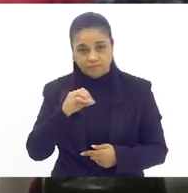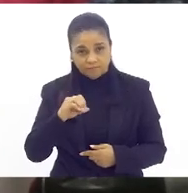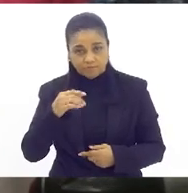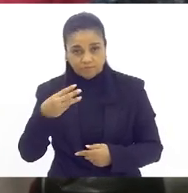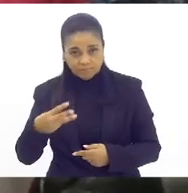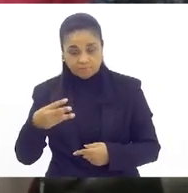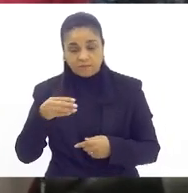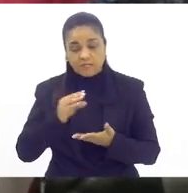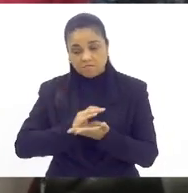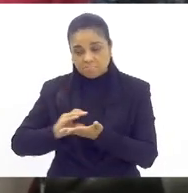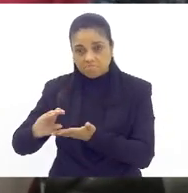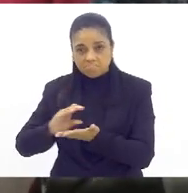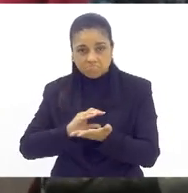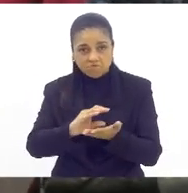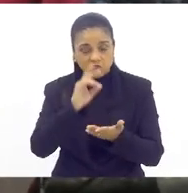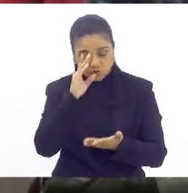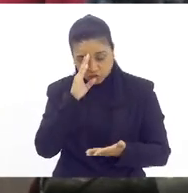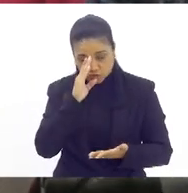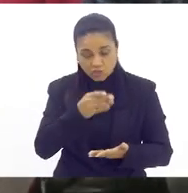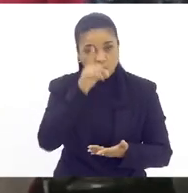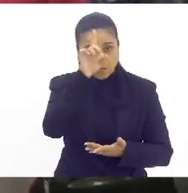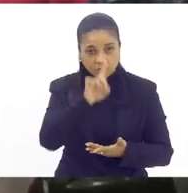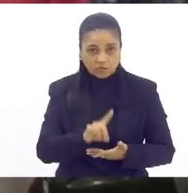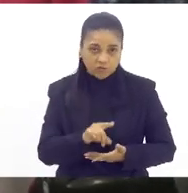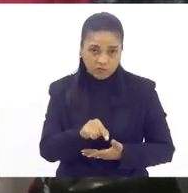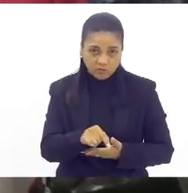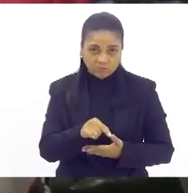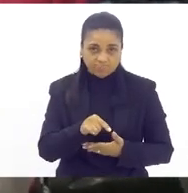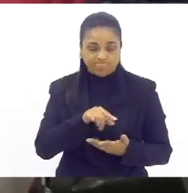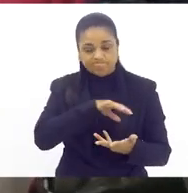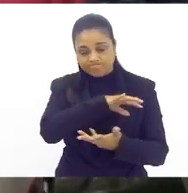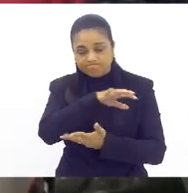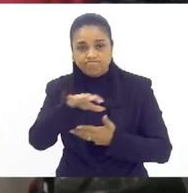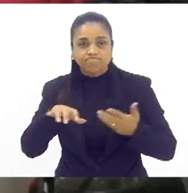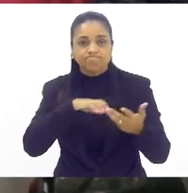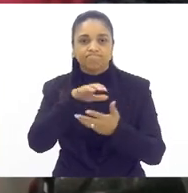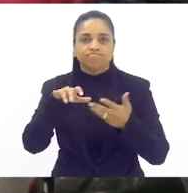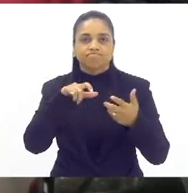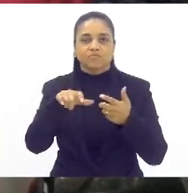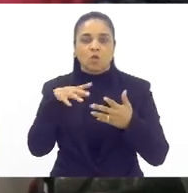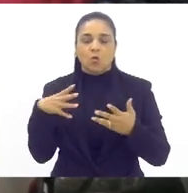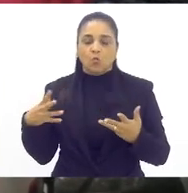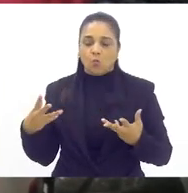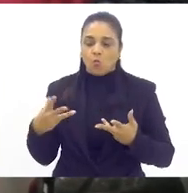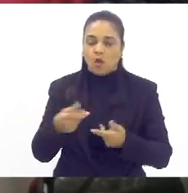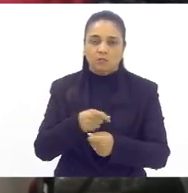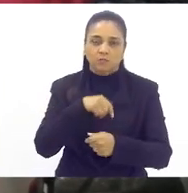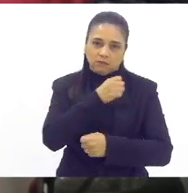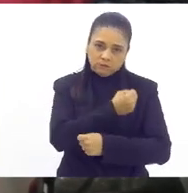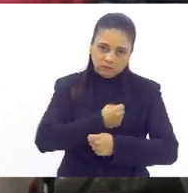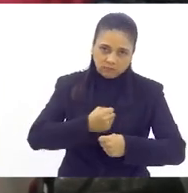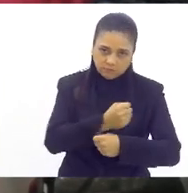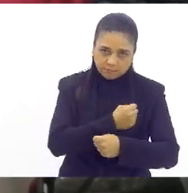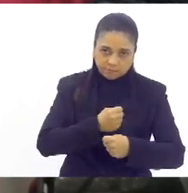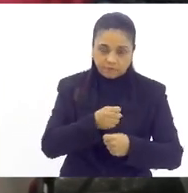direta para as mãos do diretor provocando promovendo uma revolução em termos da qualidade da merenda e nós na fé quando foi